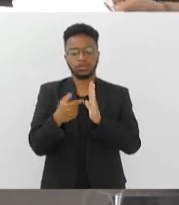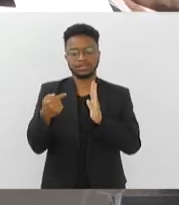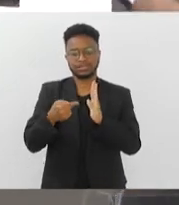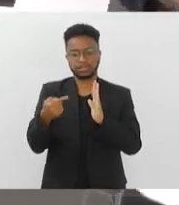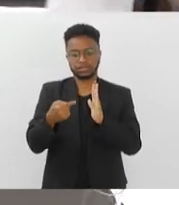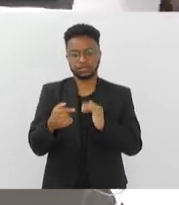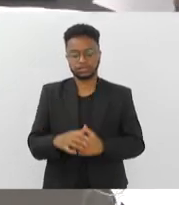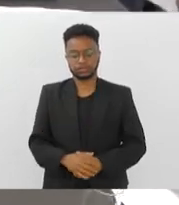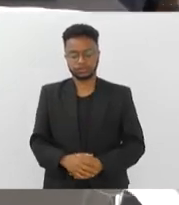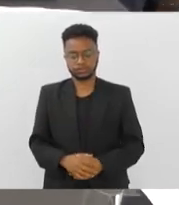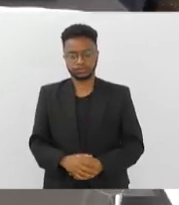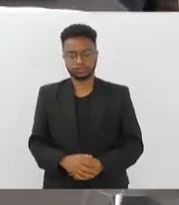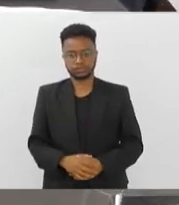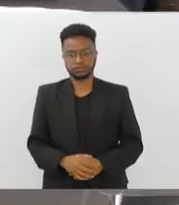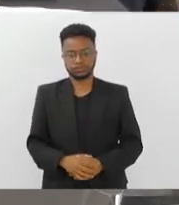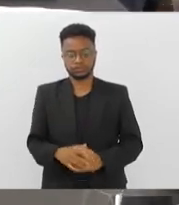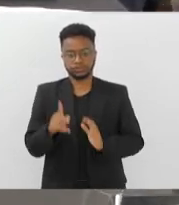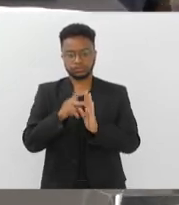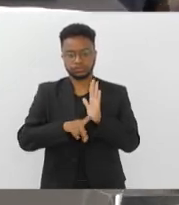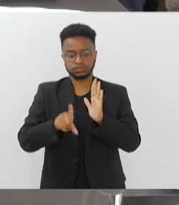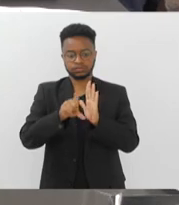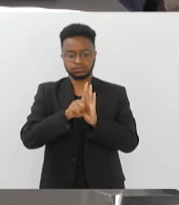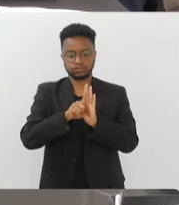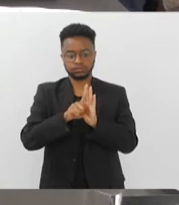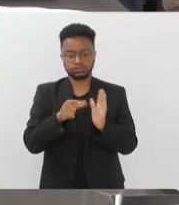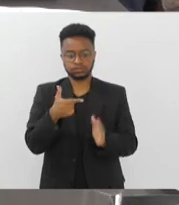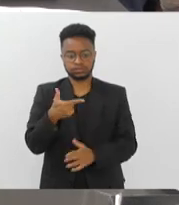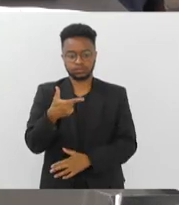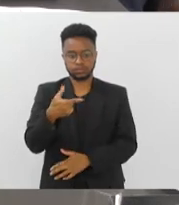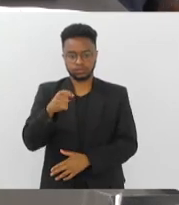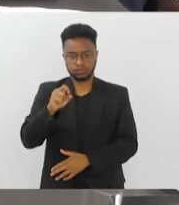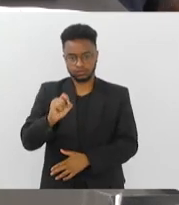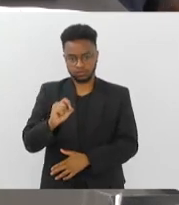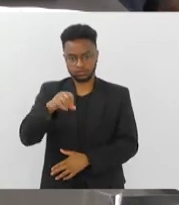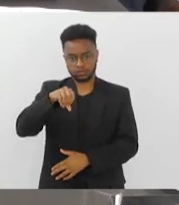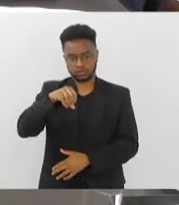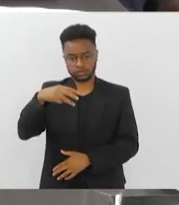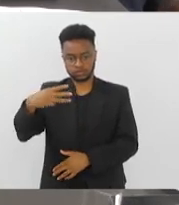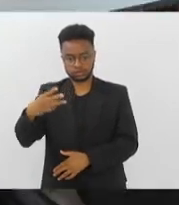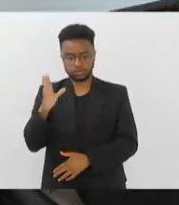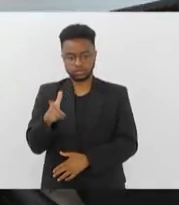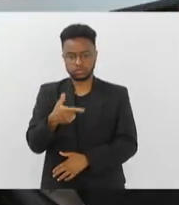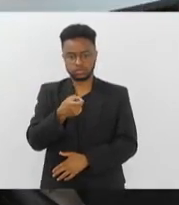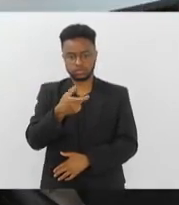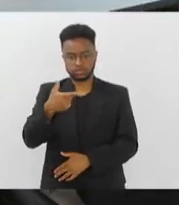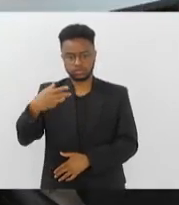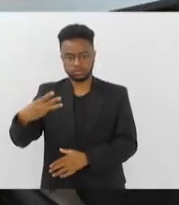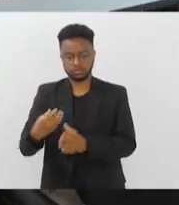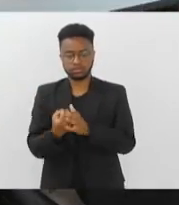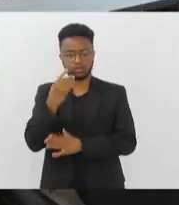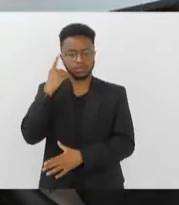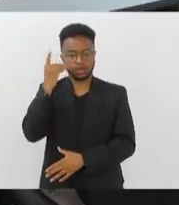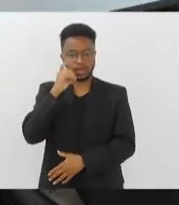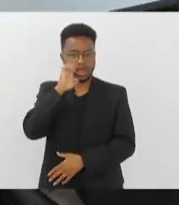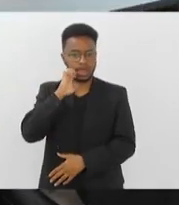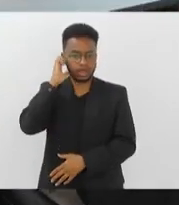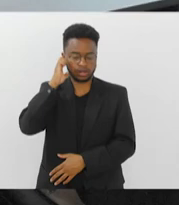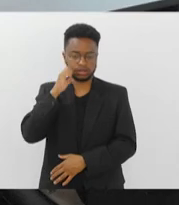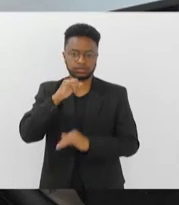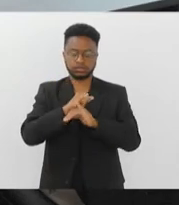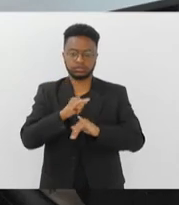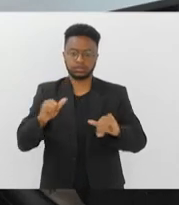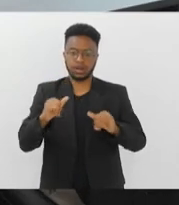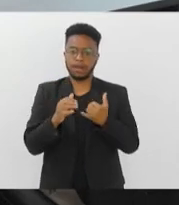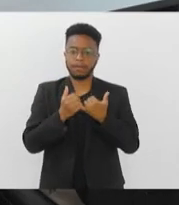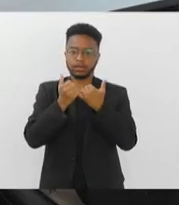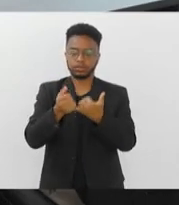pauta. Projeto de lei 2093 de 2023, de autoria da deputada Érica Takimoto, que declara como